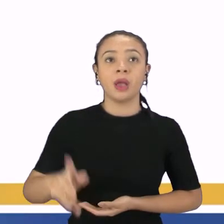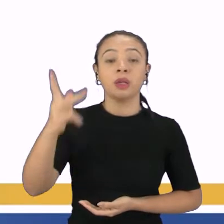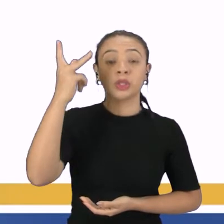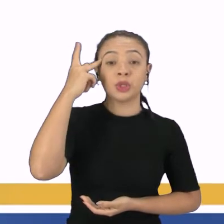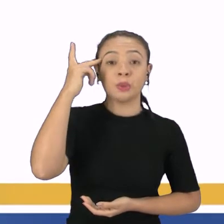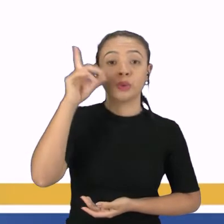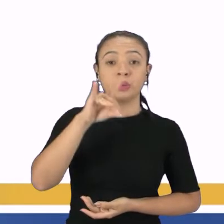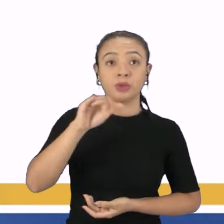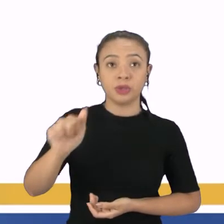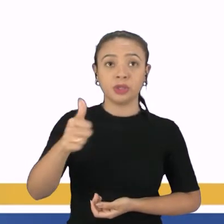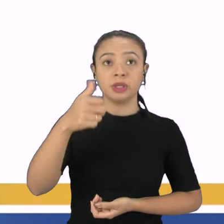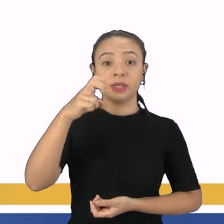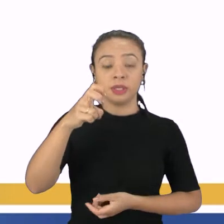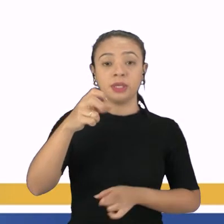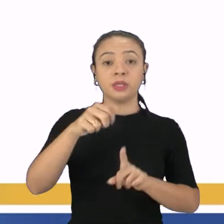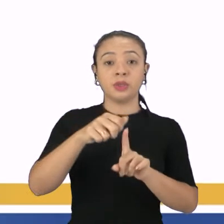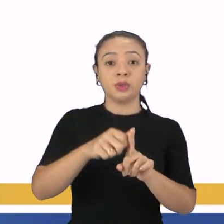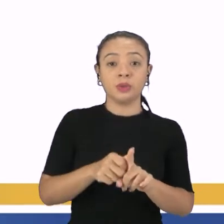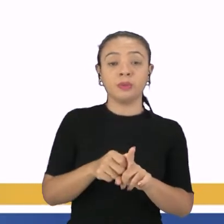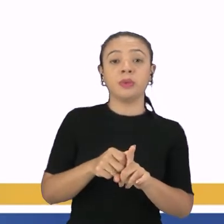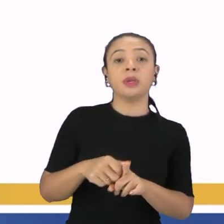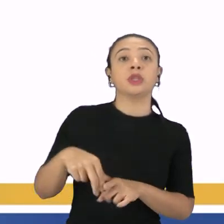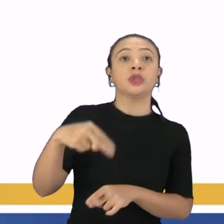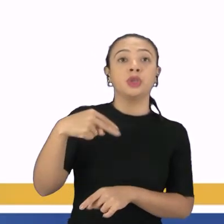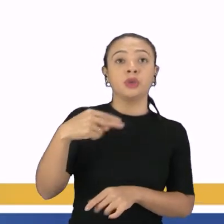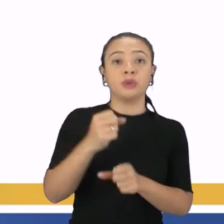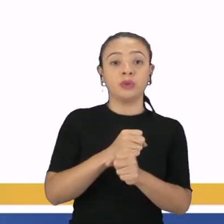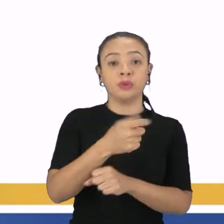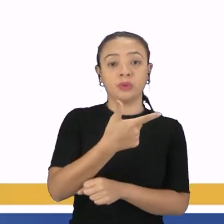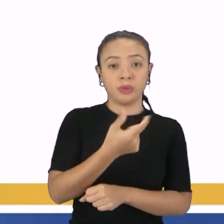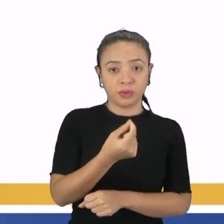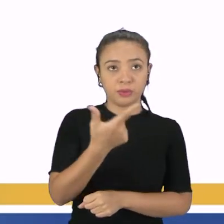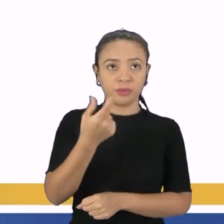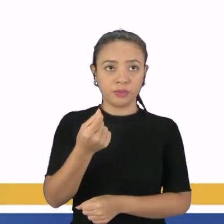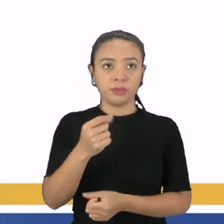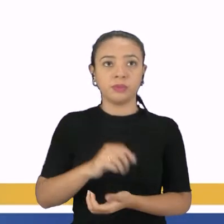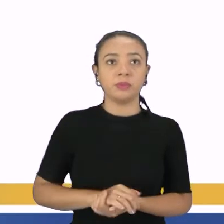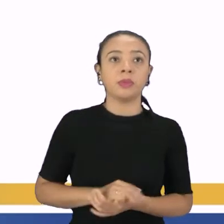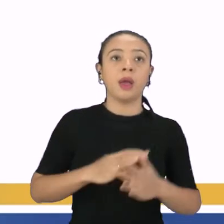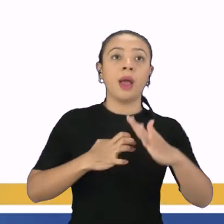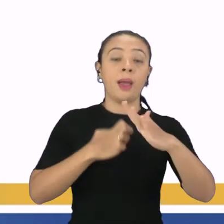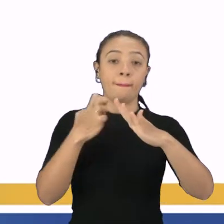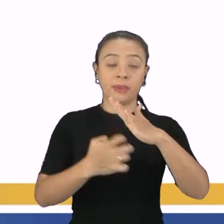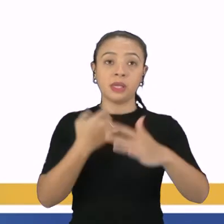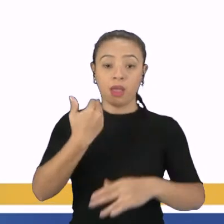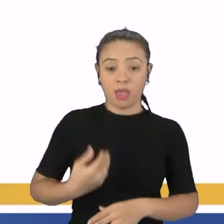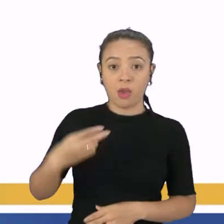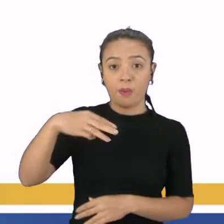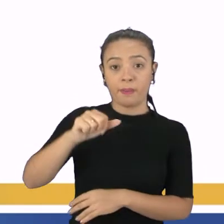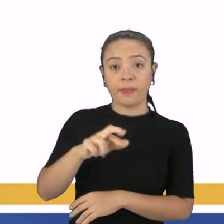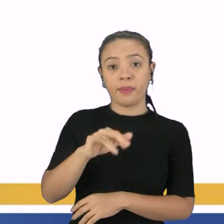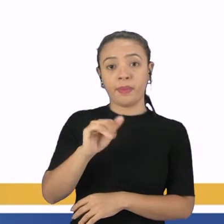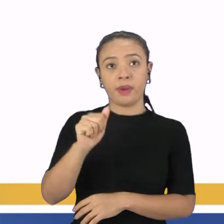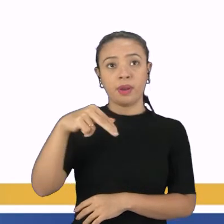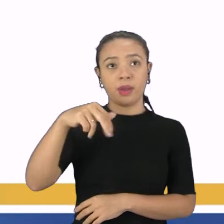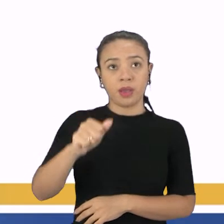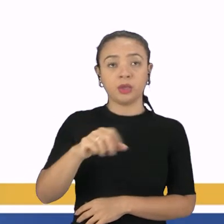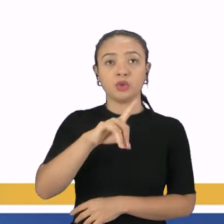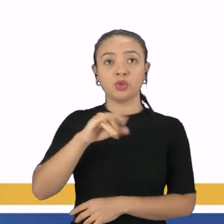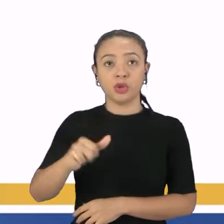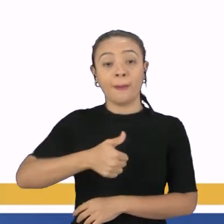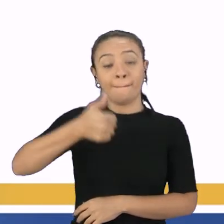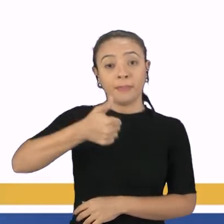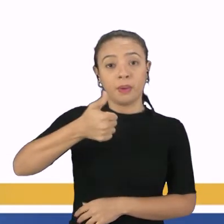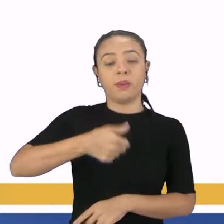São Paulo, 15 de novembro de 2020. A empresa X. Eu, Mariana, no dia 1º de